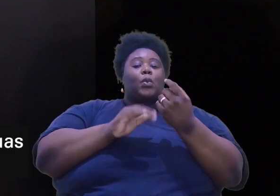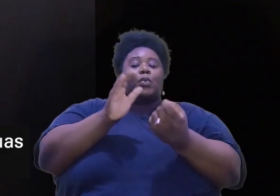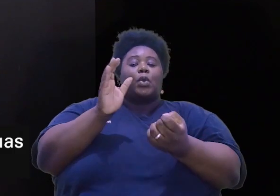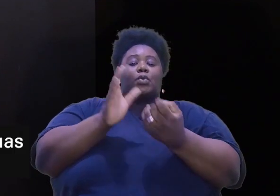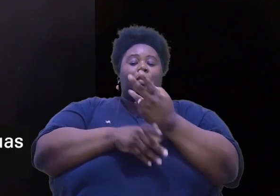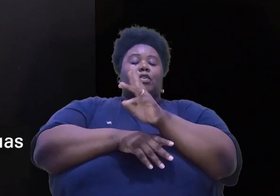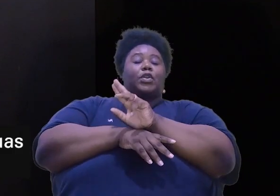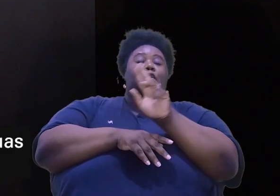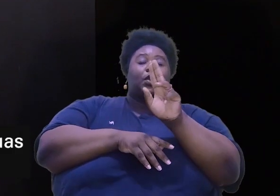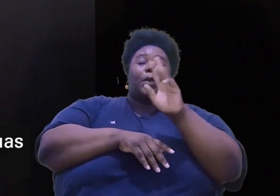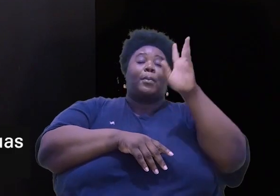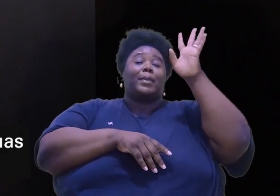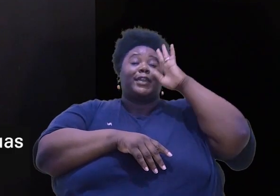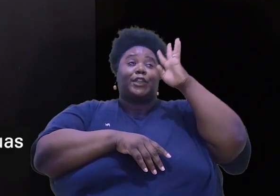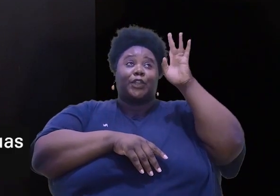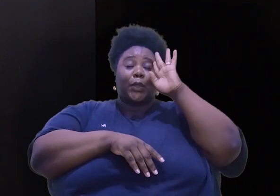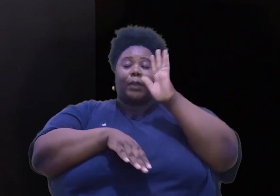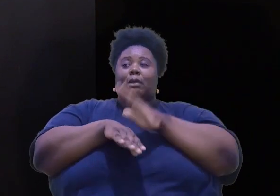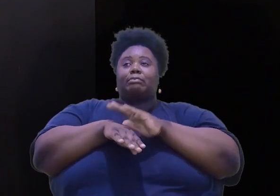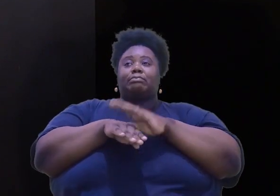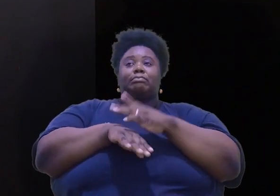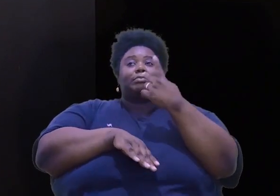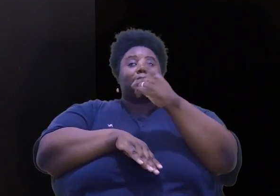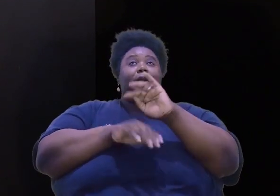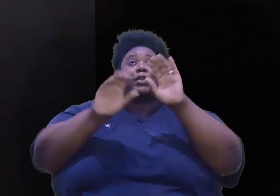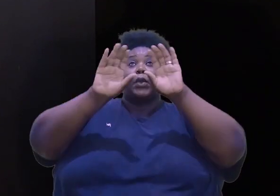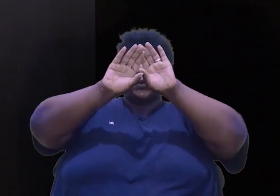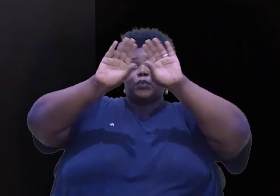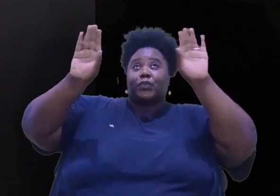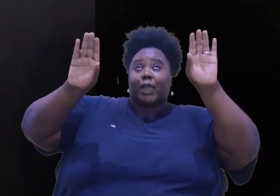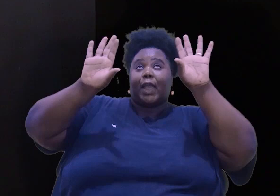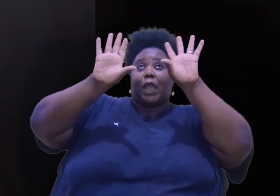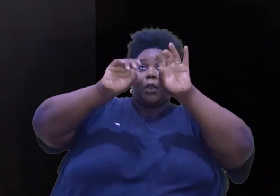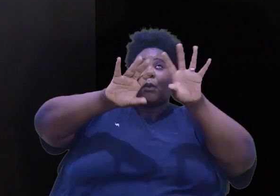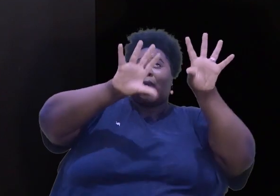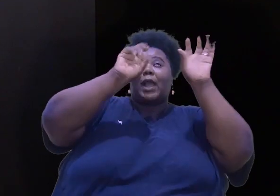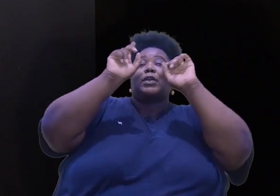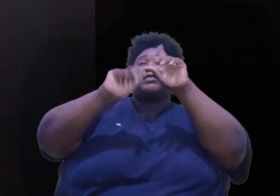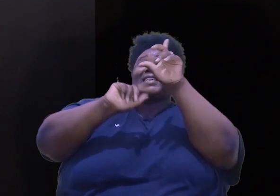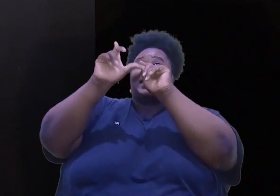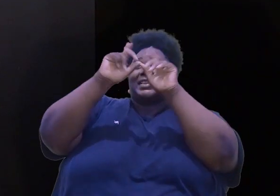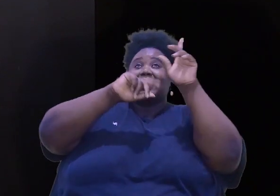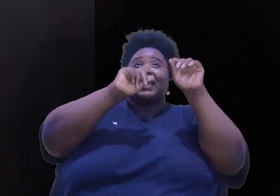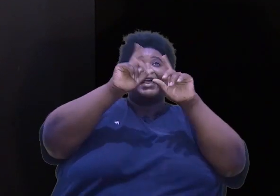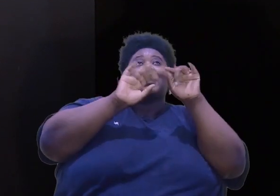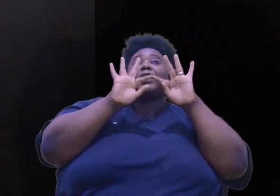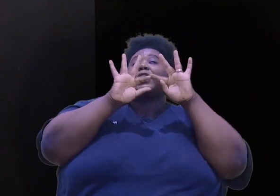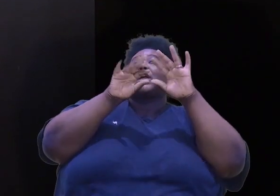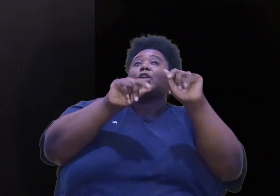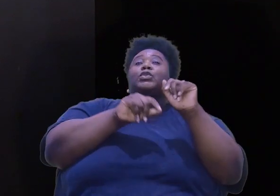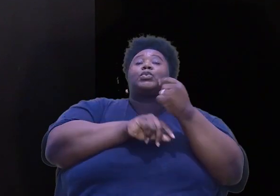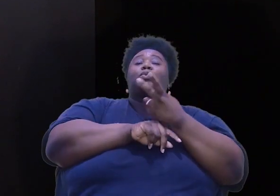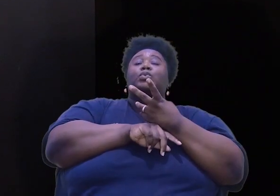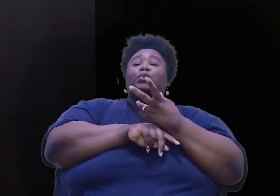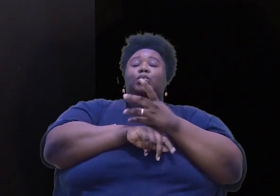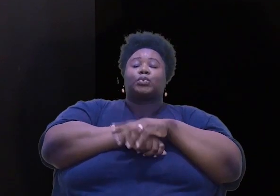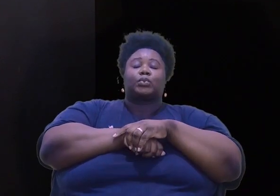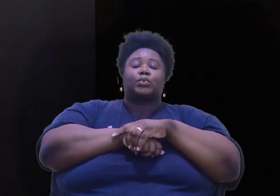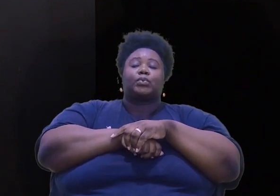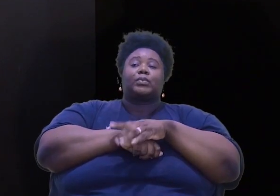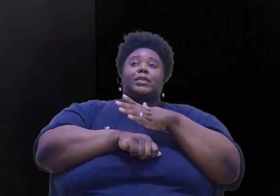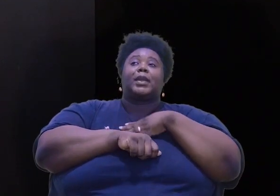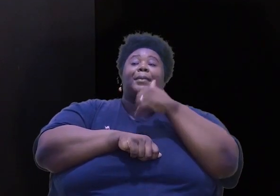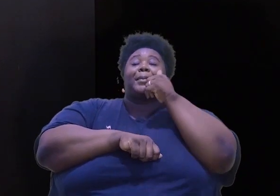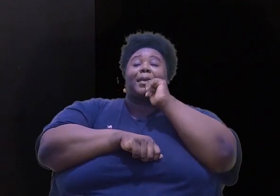com nomes e histórias de suas mãos, o céu, as nuvens, as estrelas, sinais do infinito que